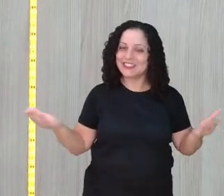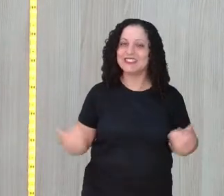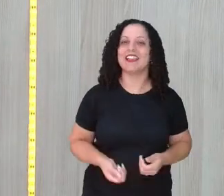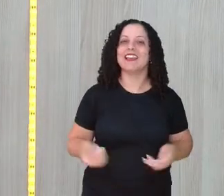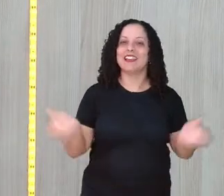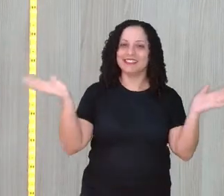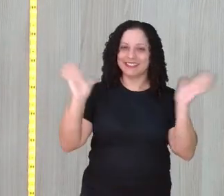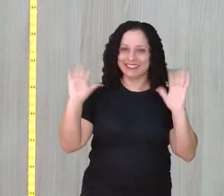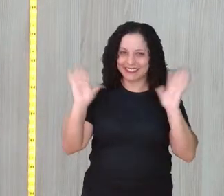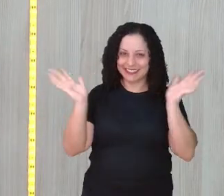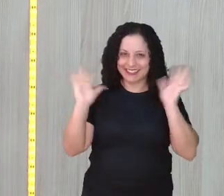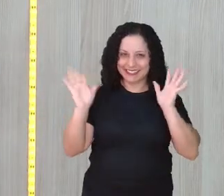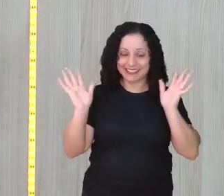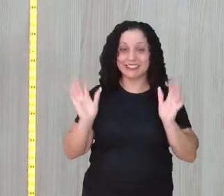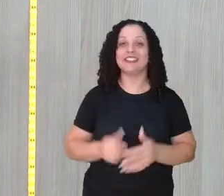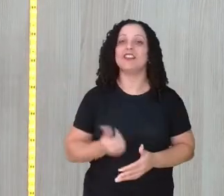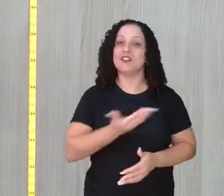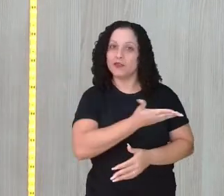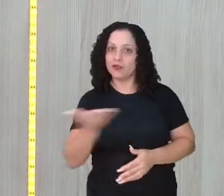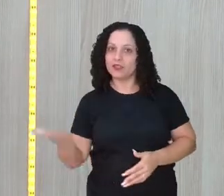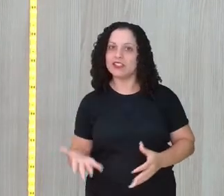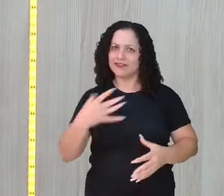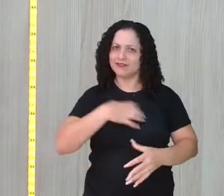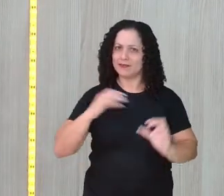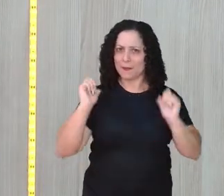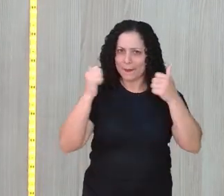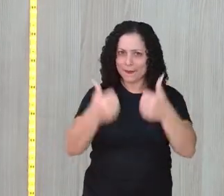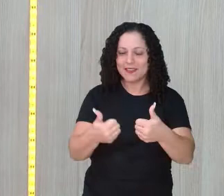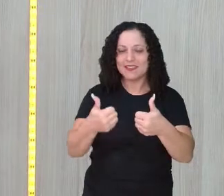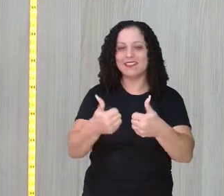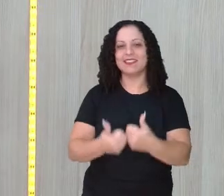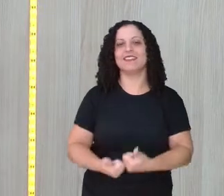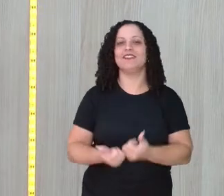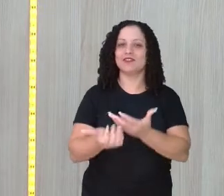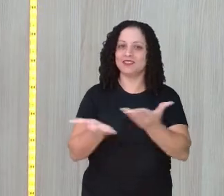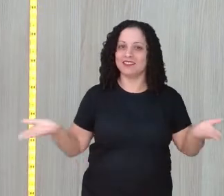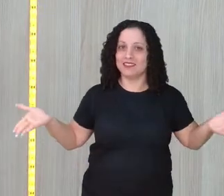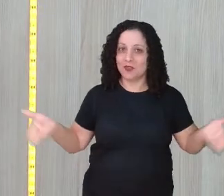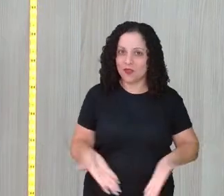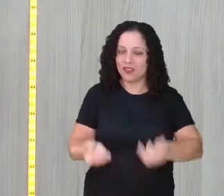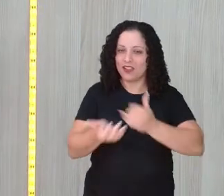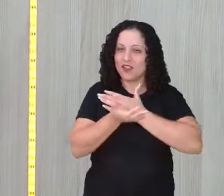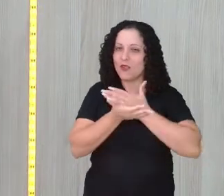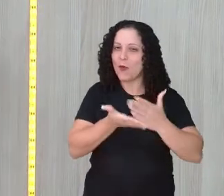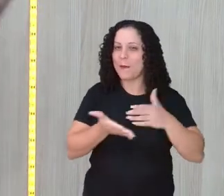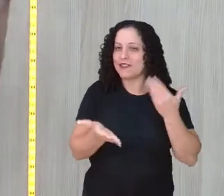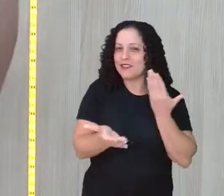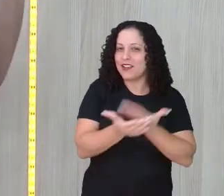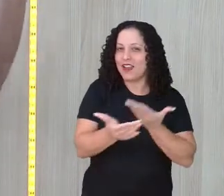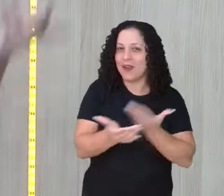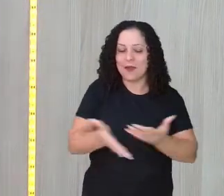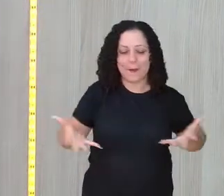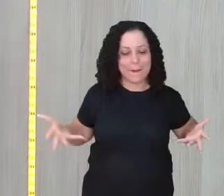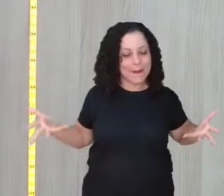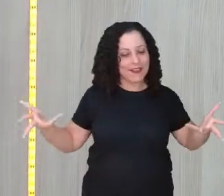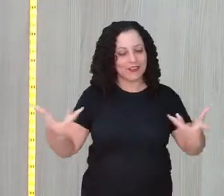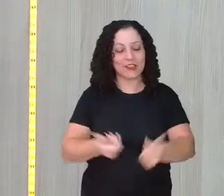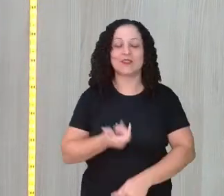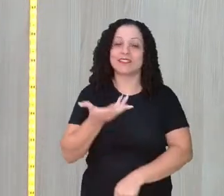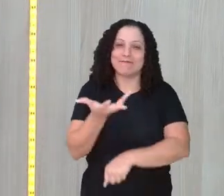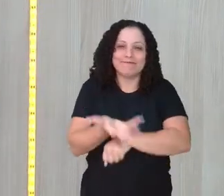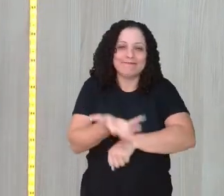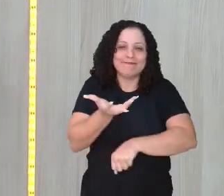professora Carla, tudo bem? Espero que vocês estejam muito bem e prontos para mais uma maravilhosa aula da melhor disciplina